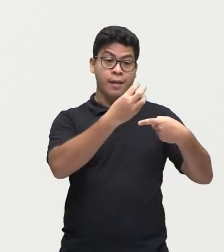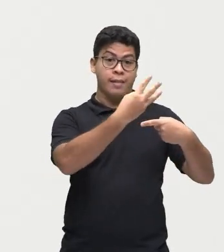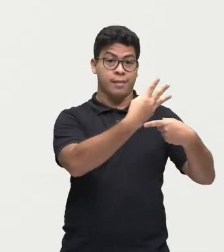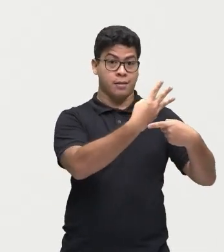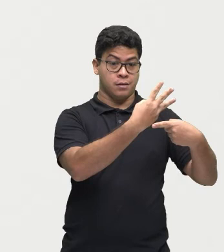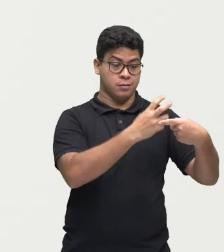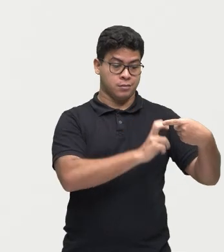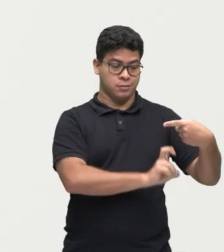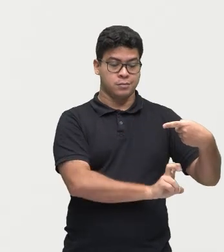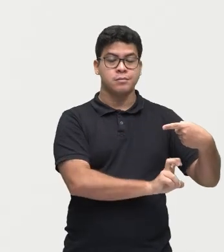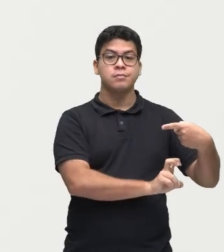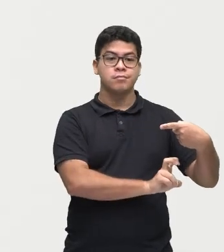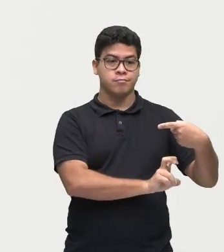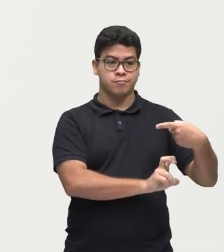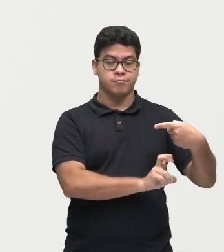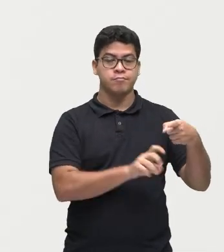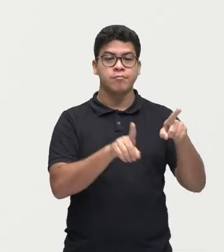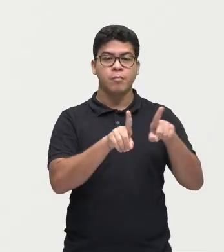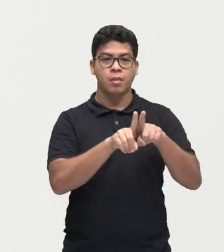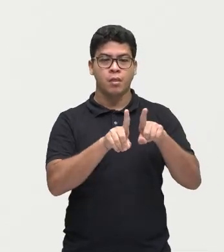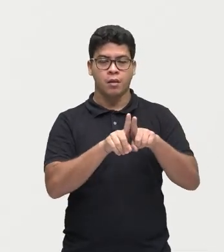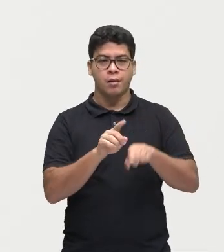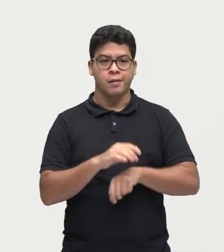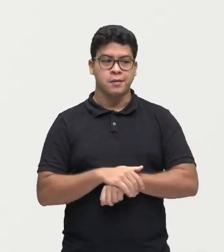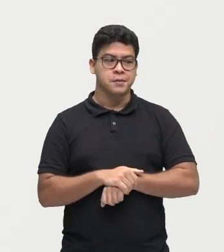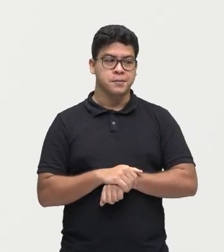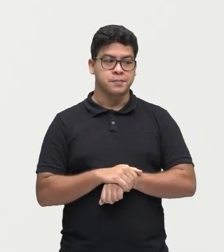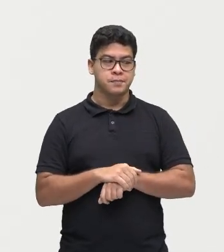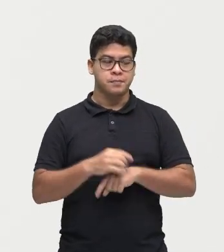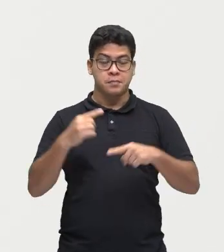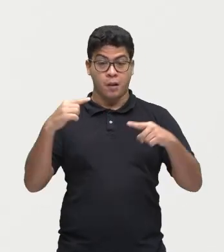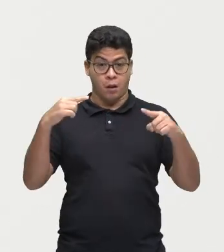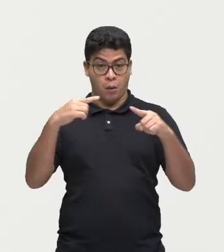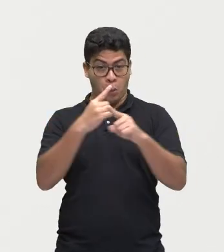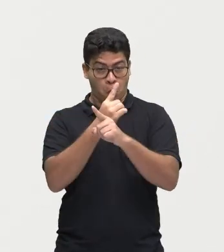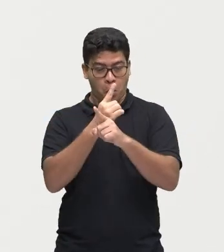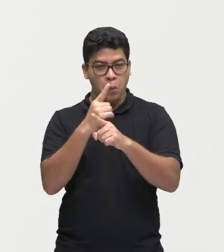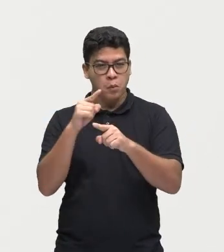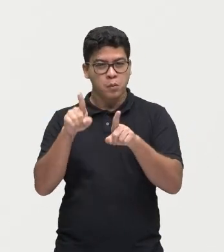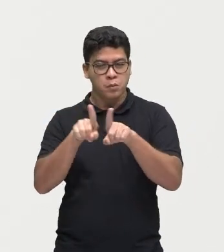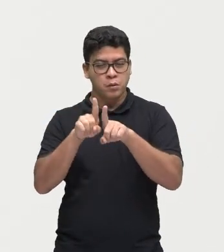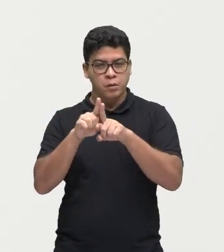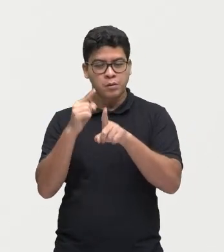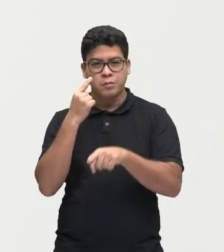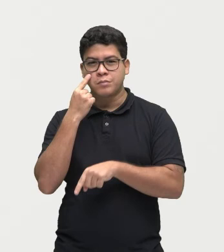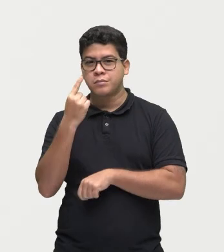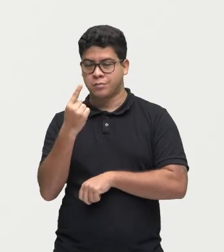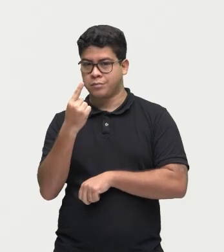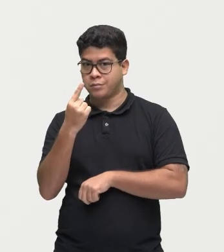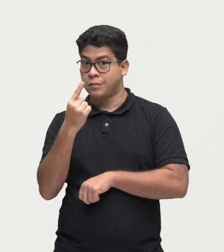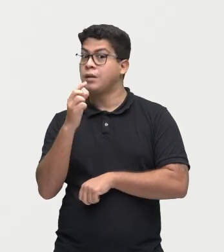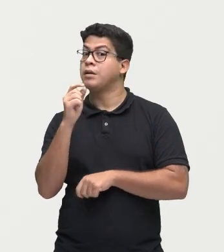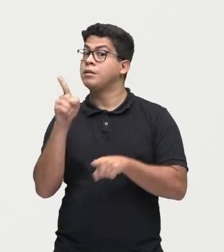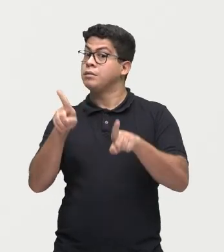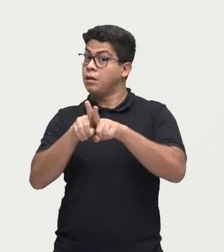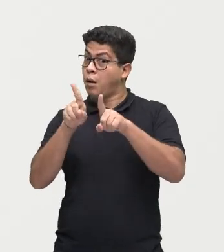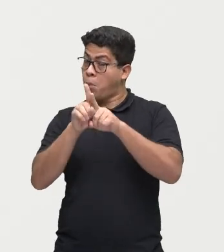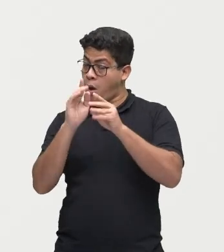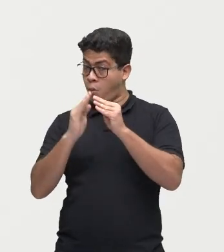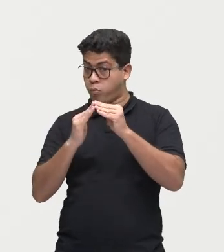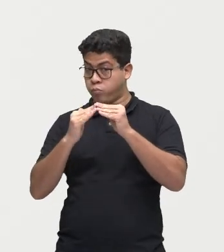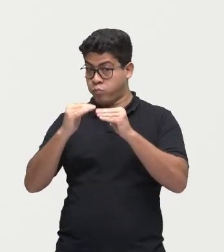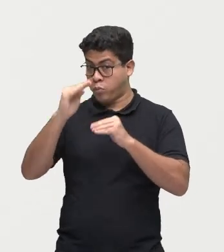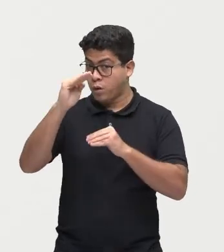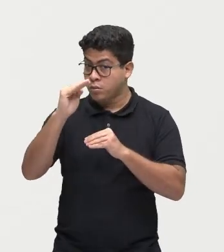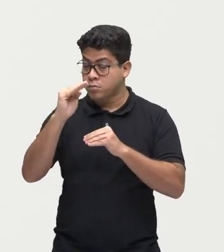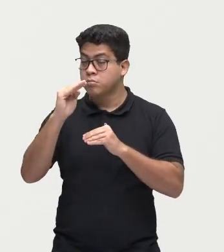mesma proporção que a quantidade de máquinas. Se eu vou aumentar a quantidade de peças, eu também vou precisar aumentar